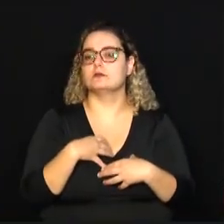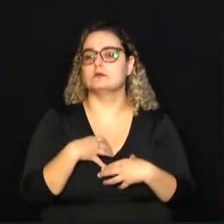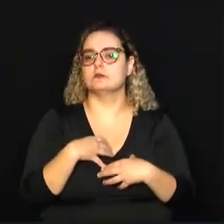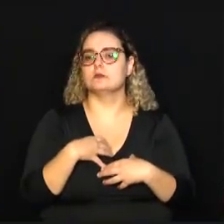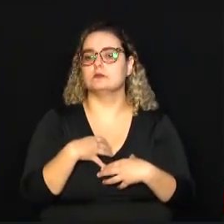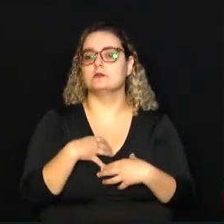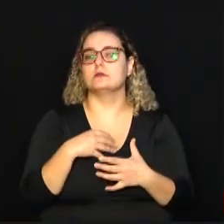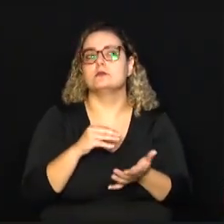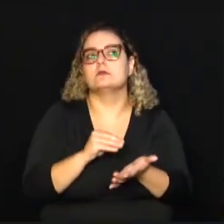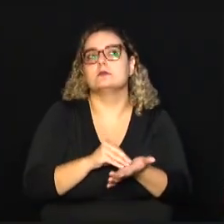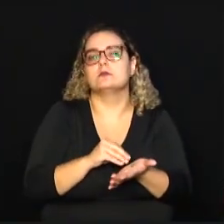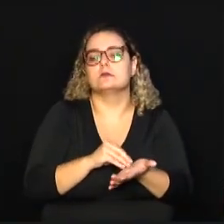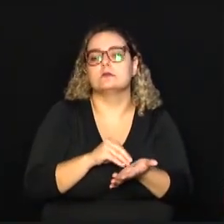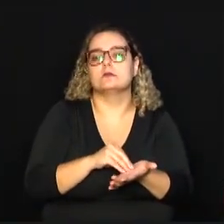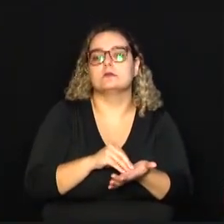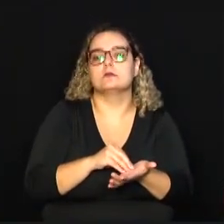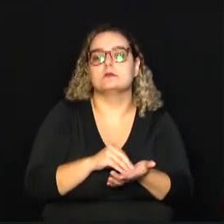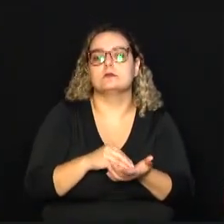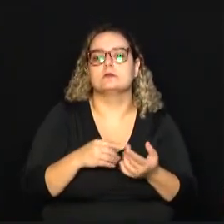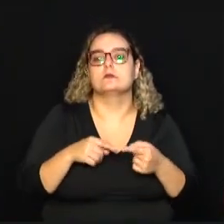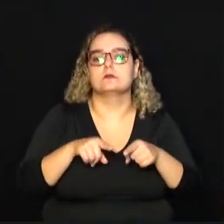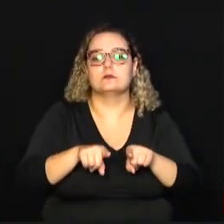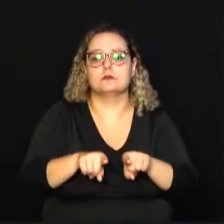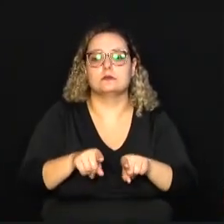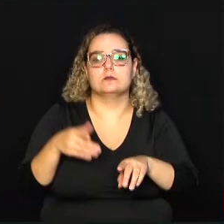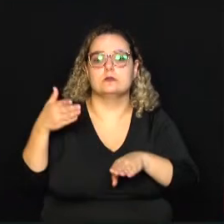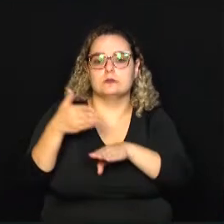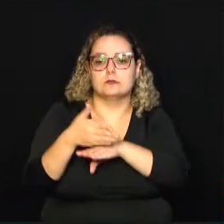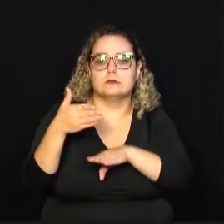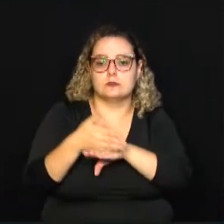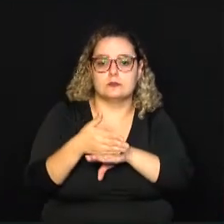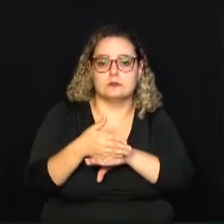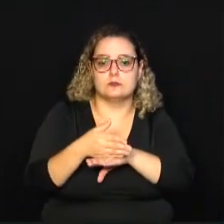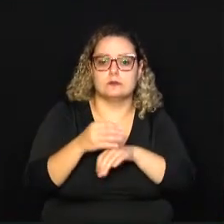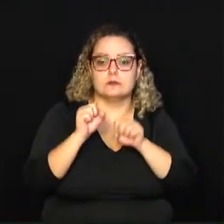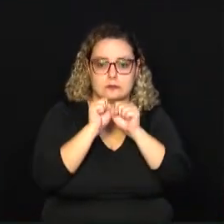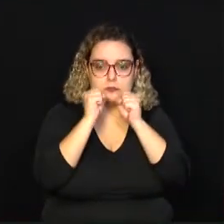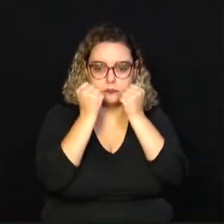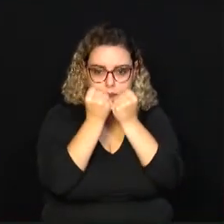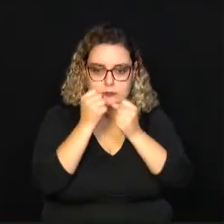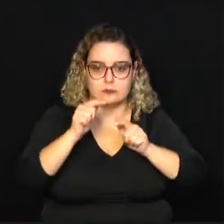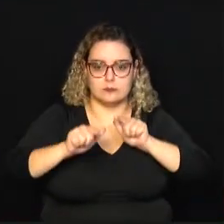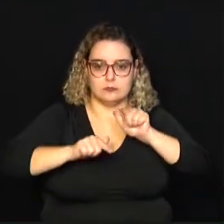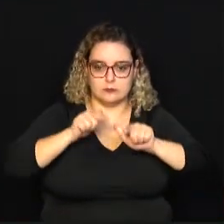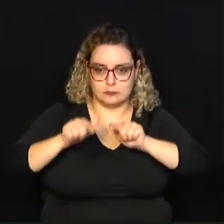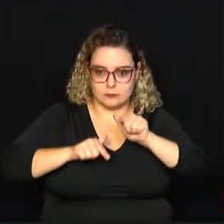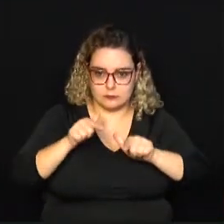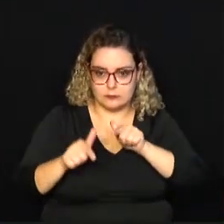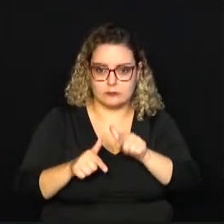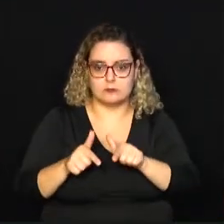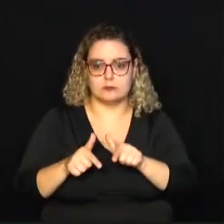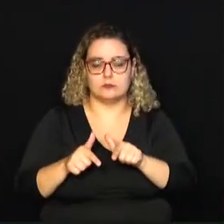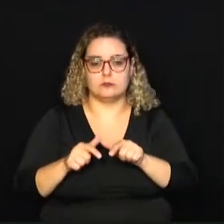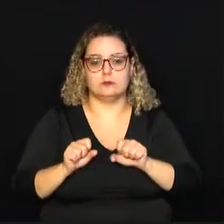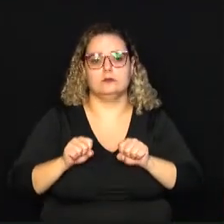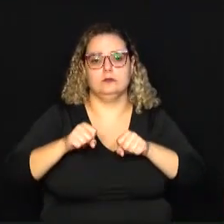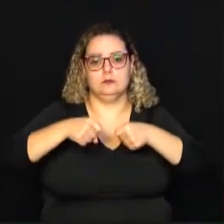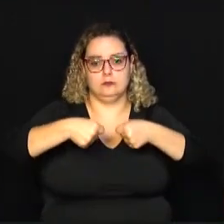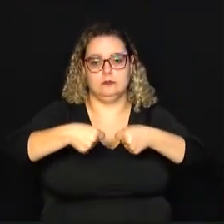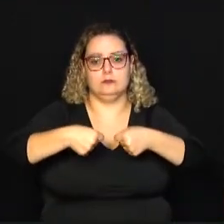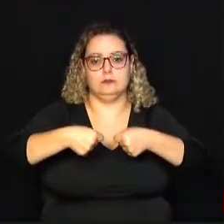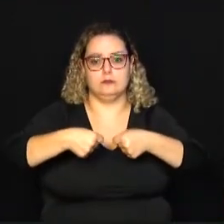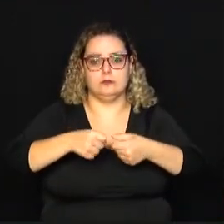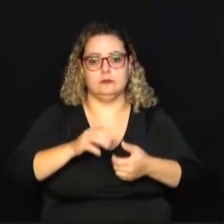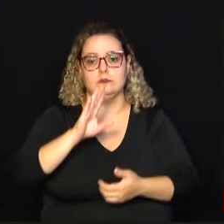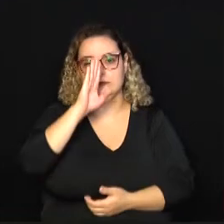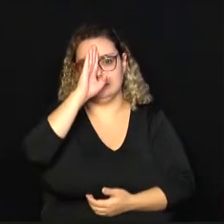uma participação mais ativa do Sindicato dos Trabalhadores na defesa aí, né,